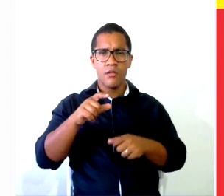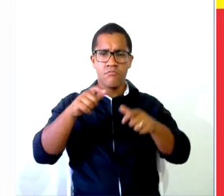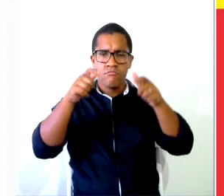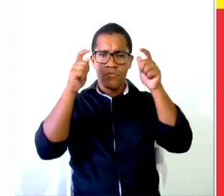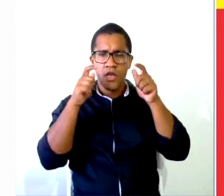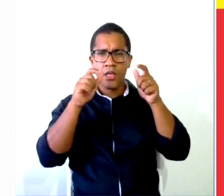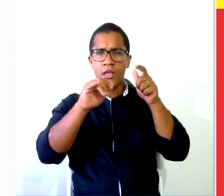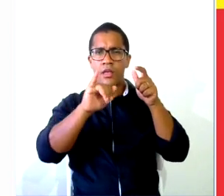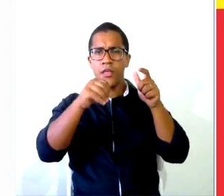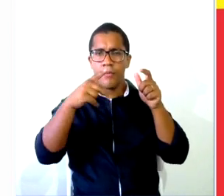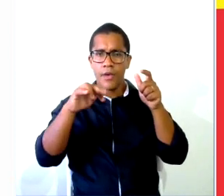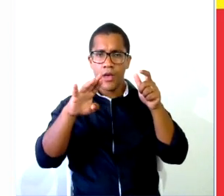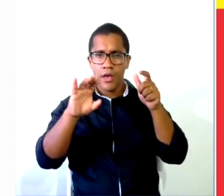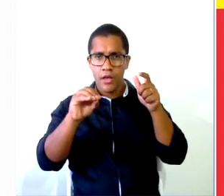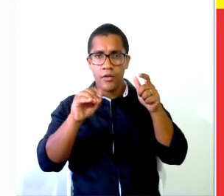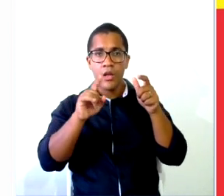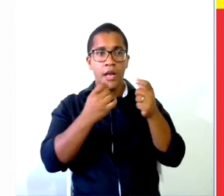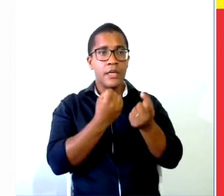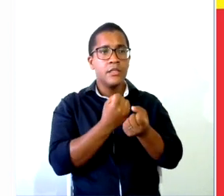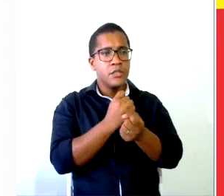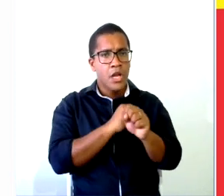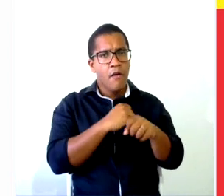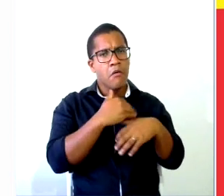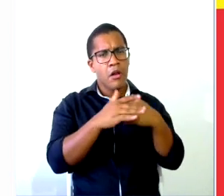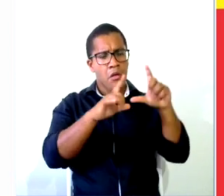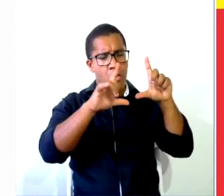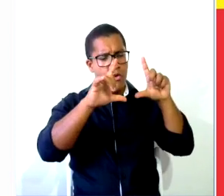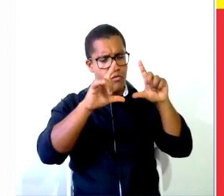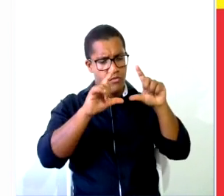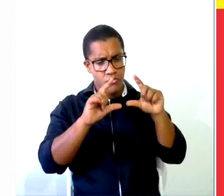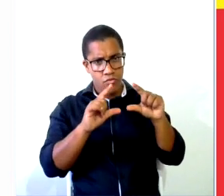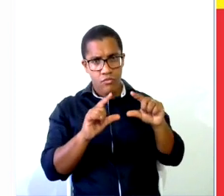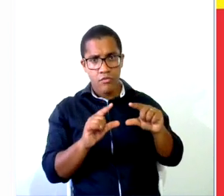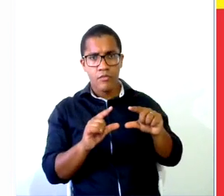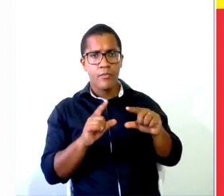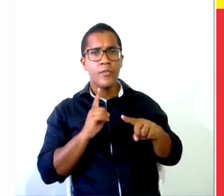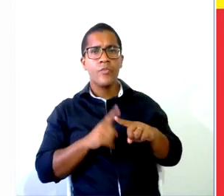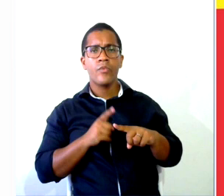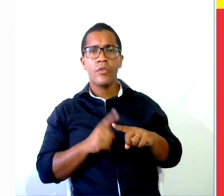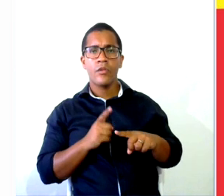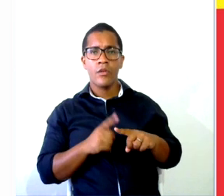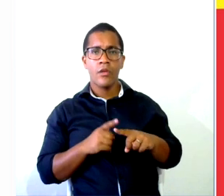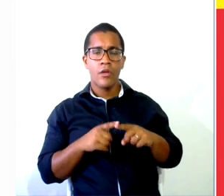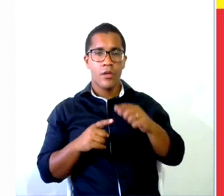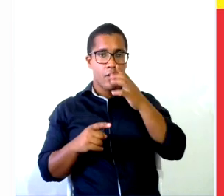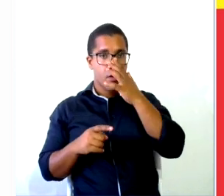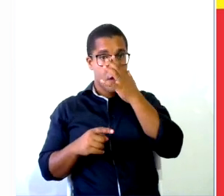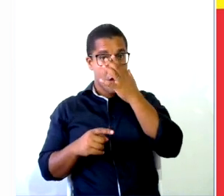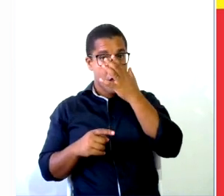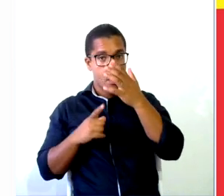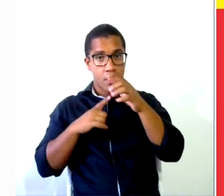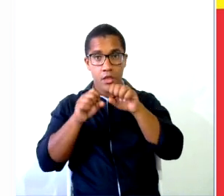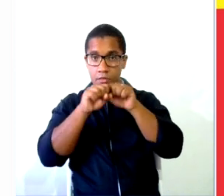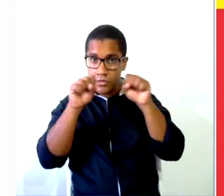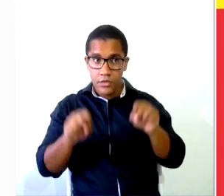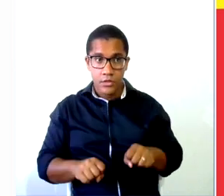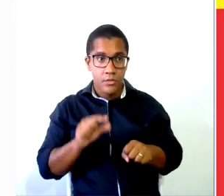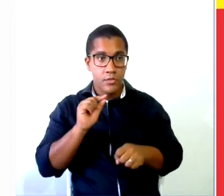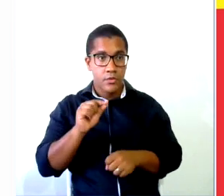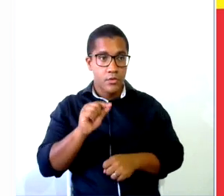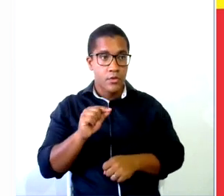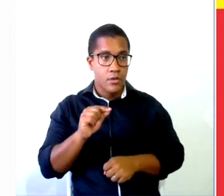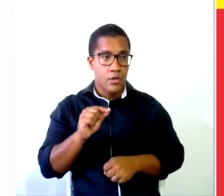Roma, a escravidão teve menos intensidade, né? Pois foi relevada pelo